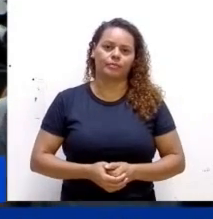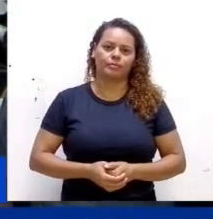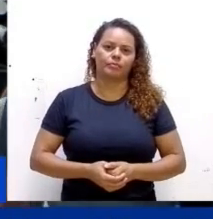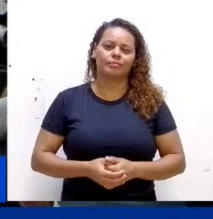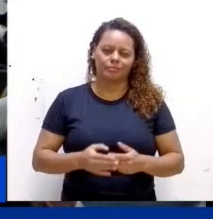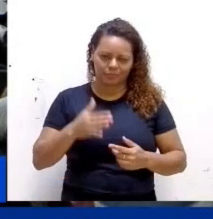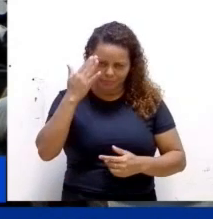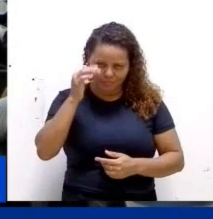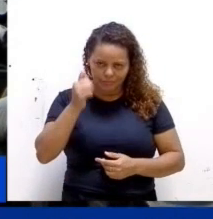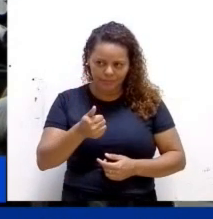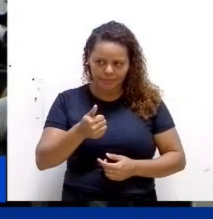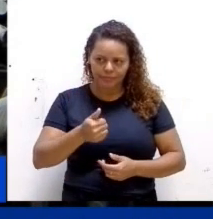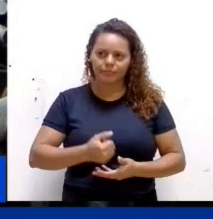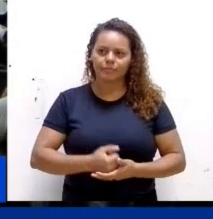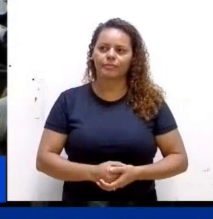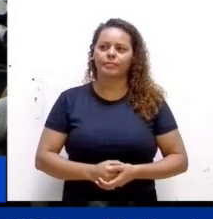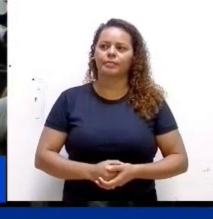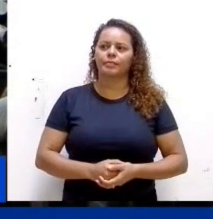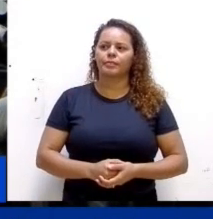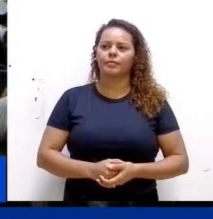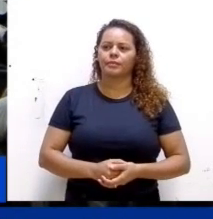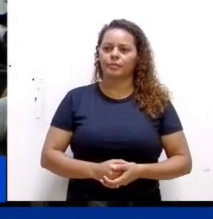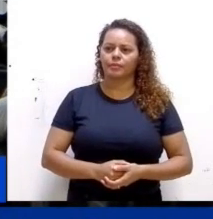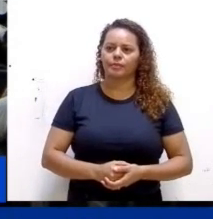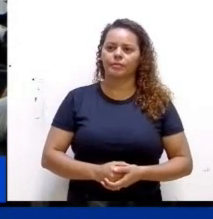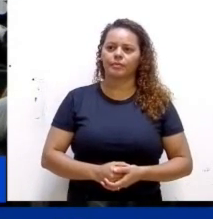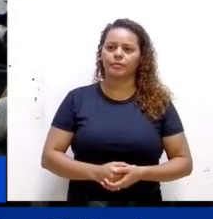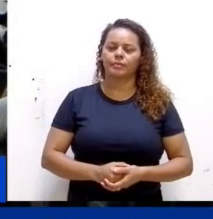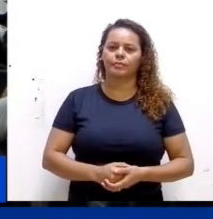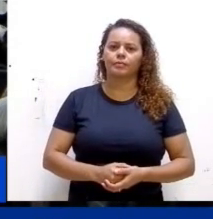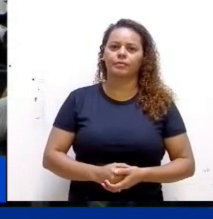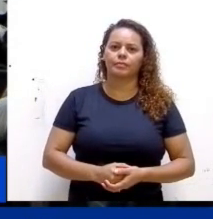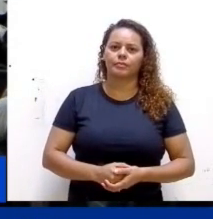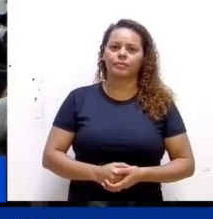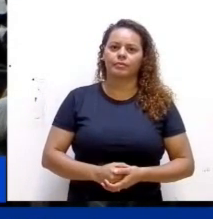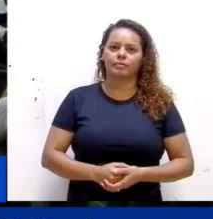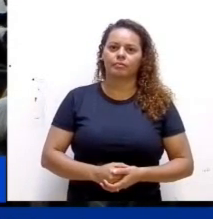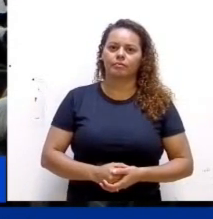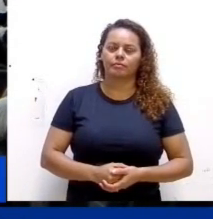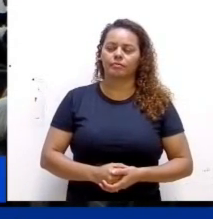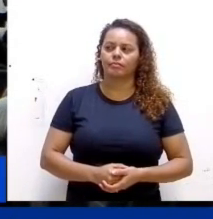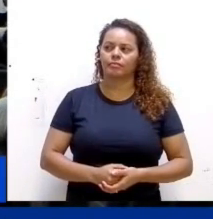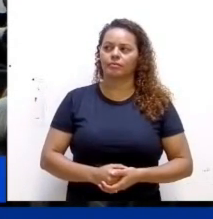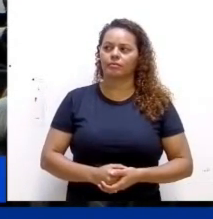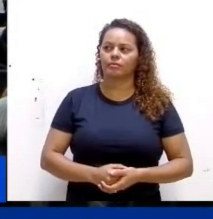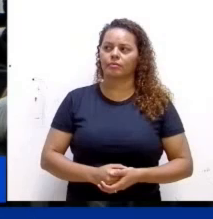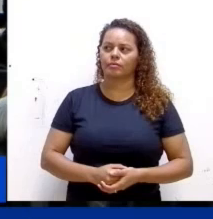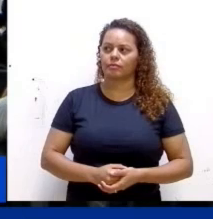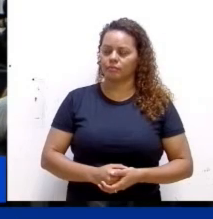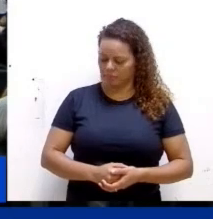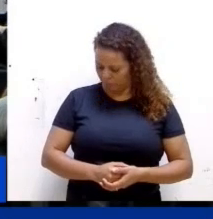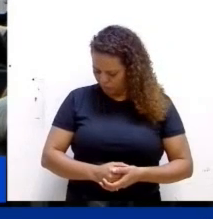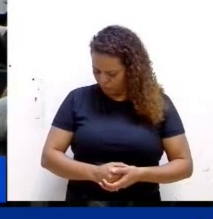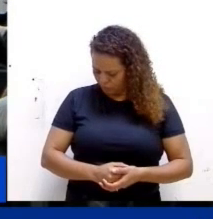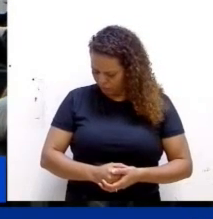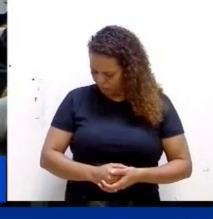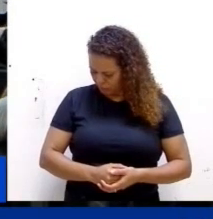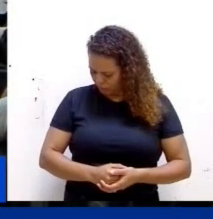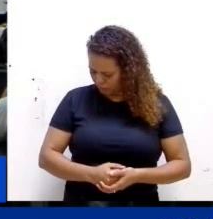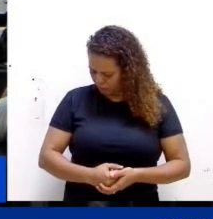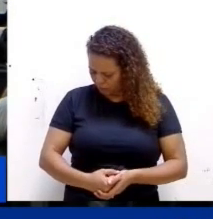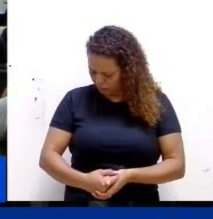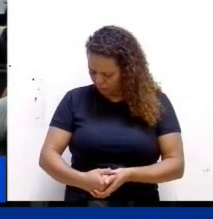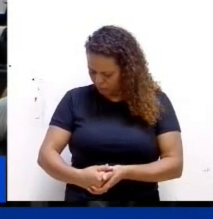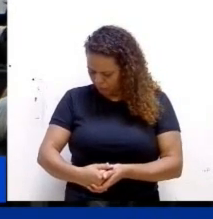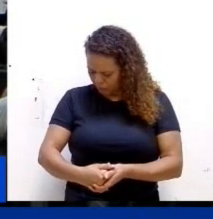Entenderam? Tudo bem? Tudo certo aí? Vamos lá, vamos avançando